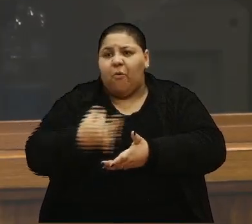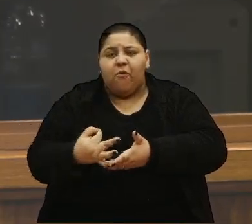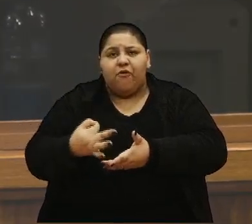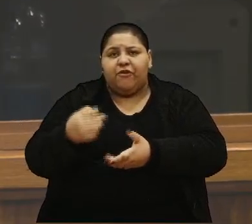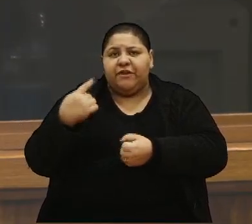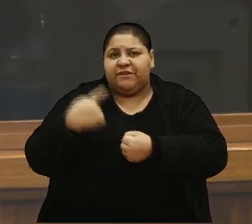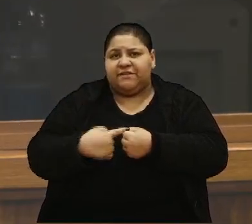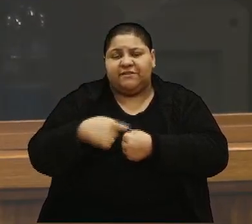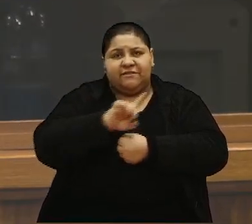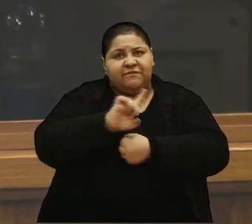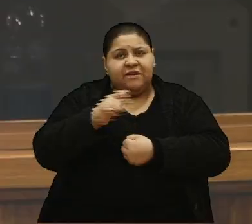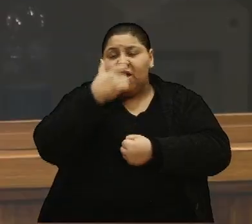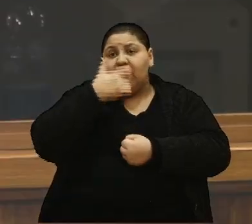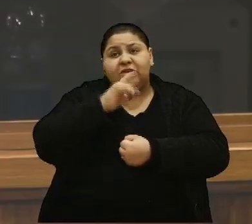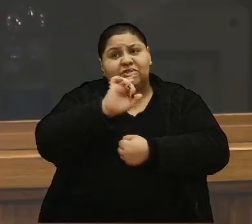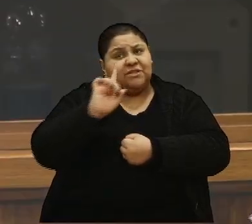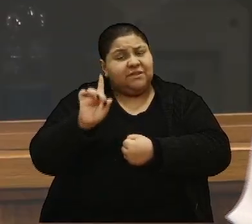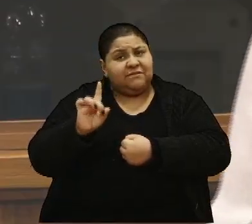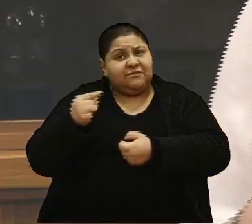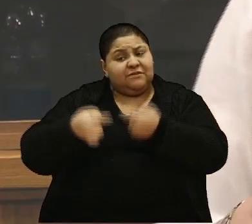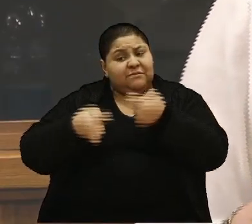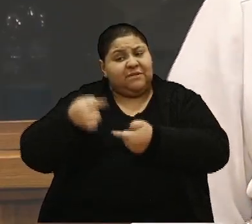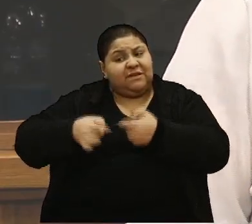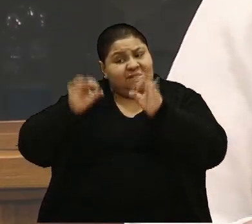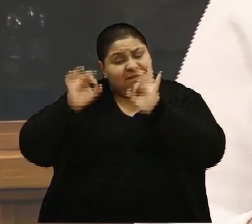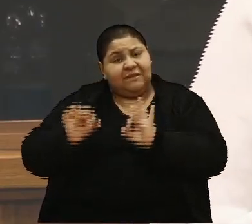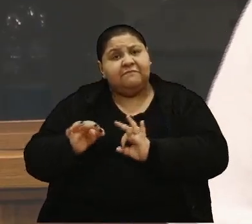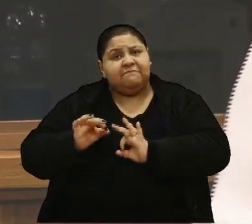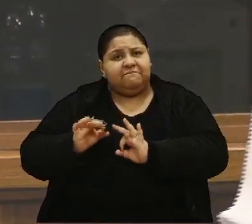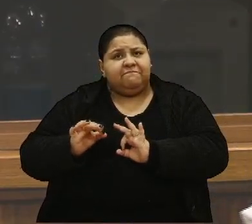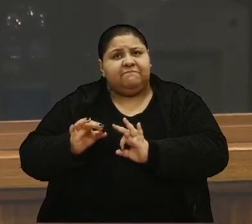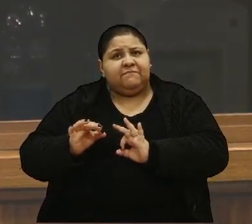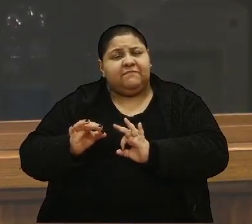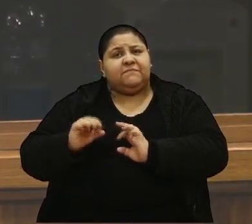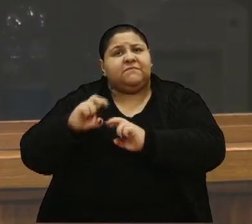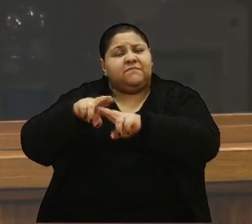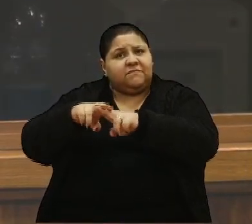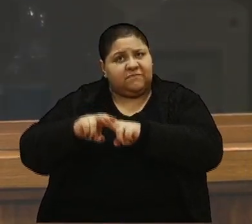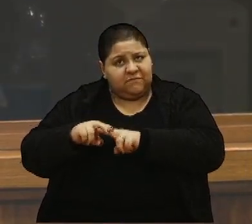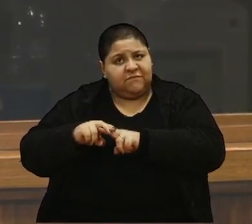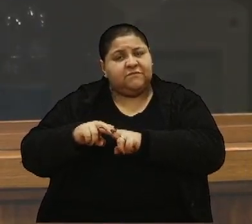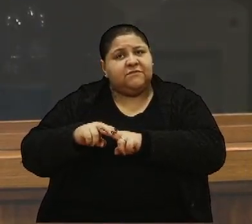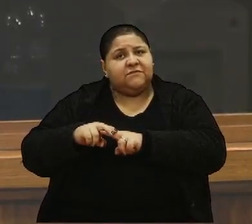Eu acho que não é assim que a gente tem que fazer um debate com responsabilidade. Para declarar o voto, senhor presidente. Por